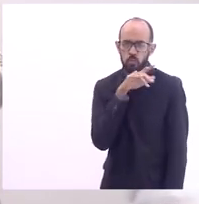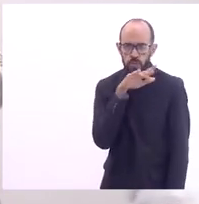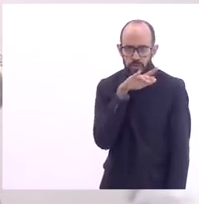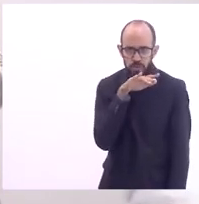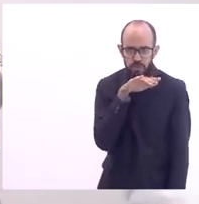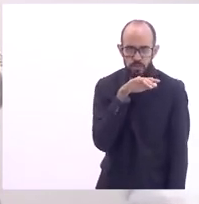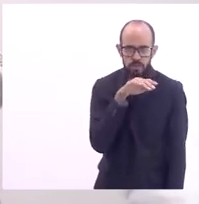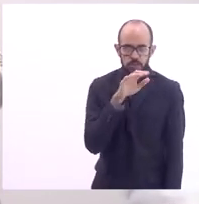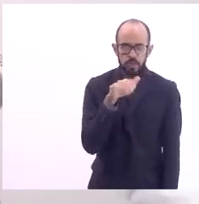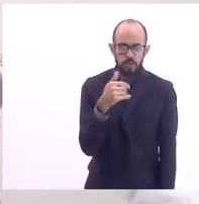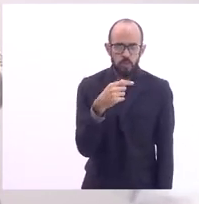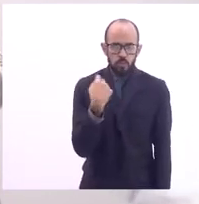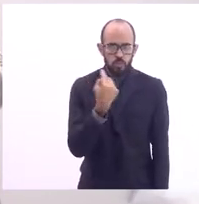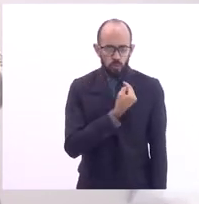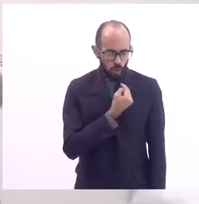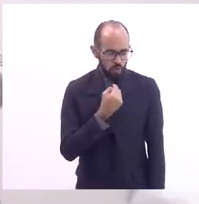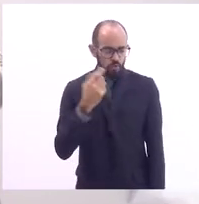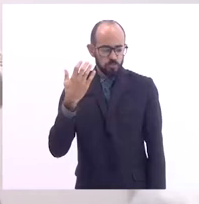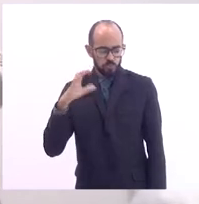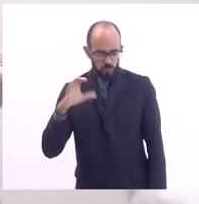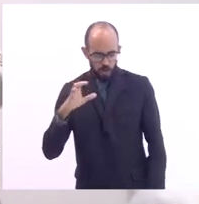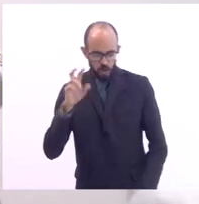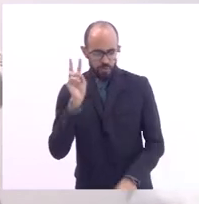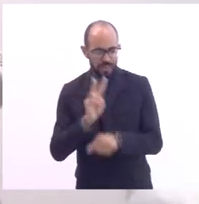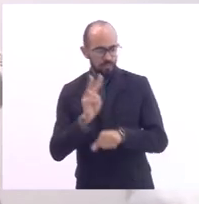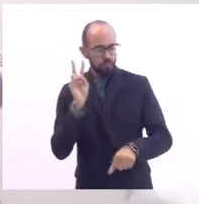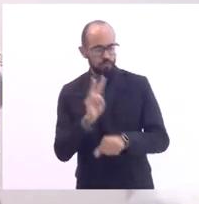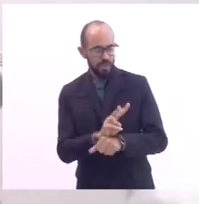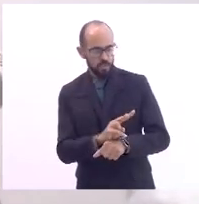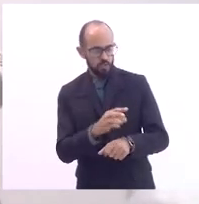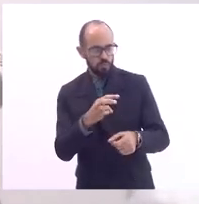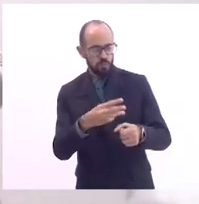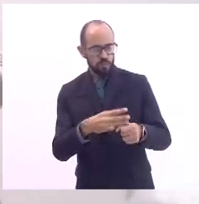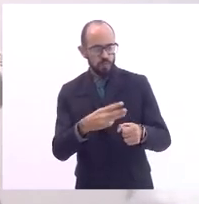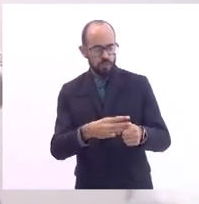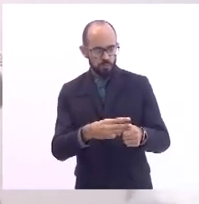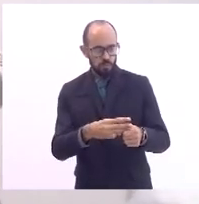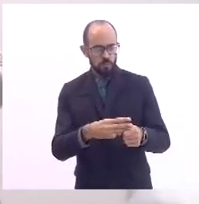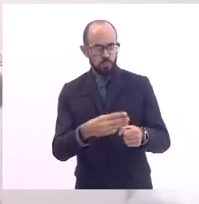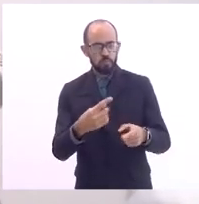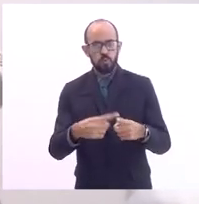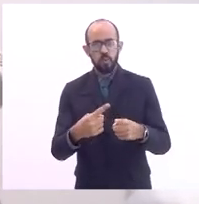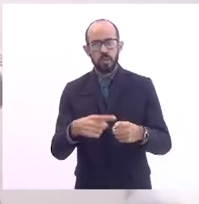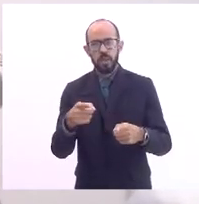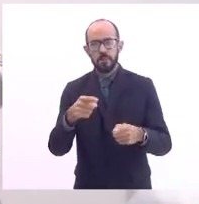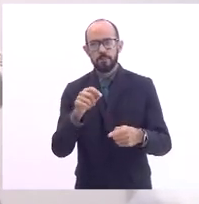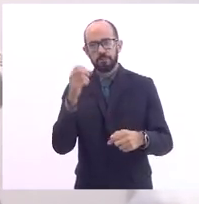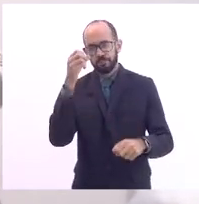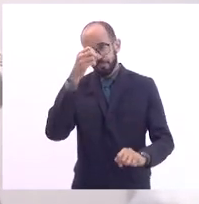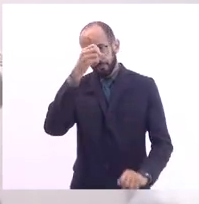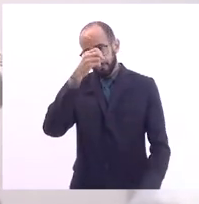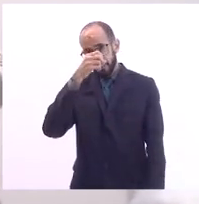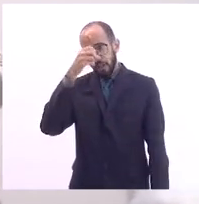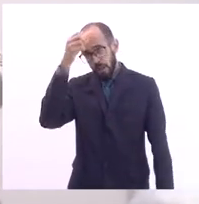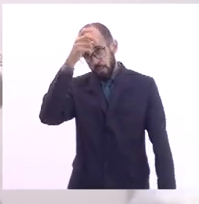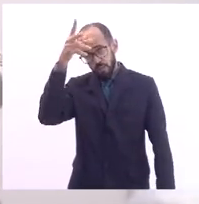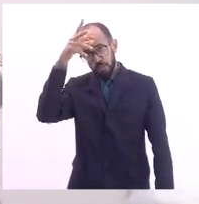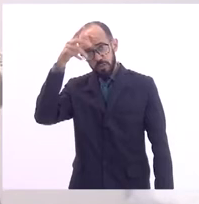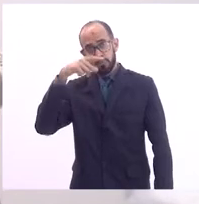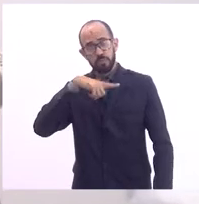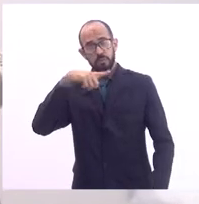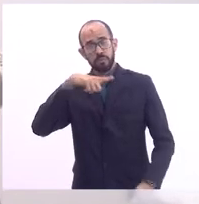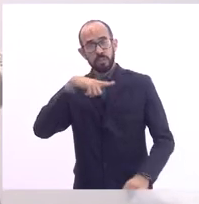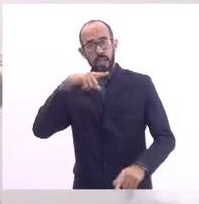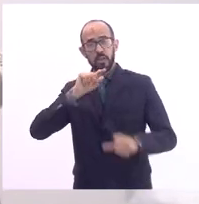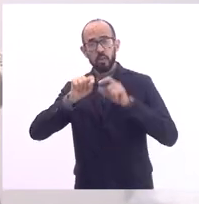de Niterói defende muito a nossa cidade e a gente sabe que Niterói ainda guarda um pouco de centralidade